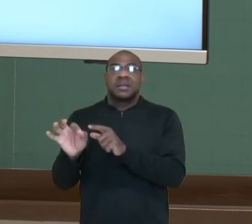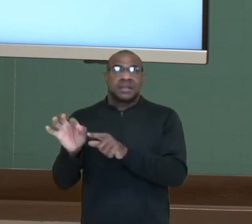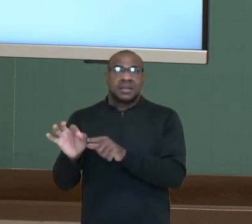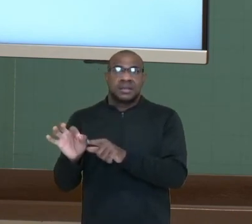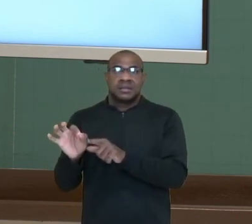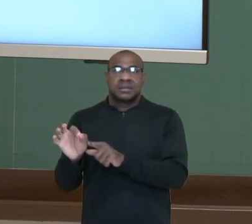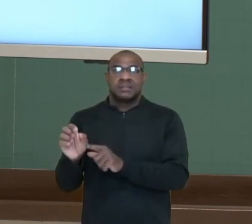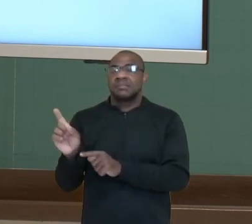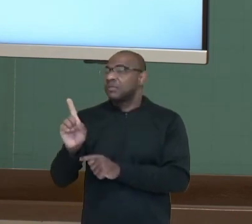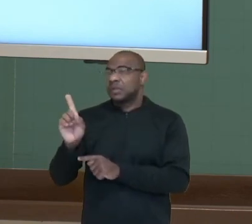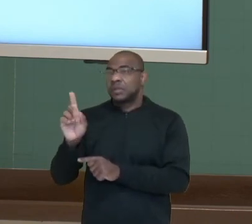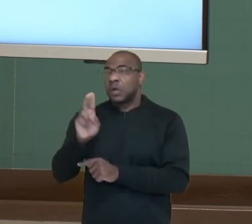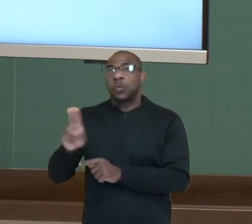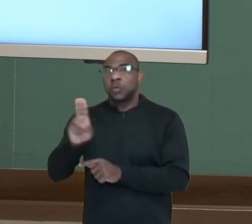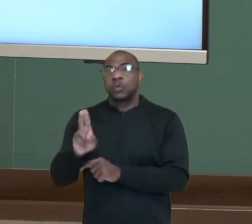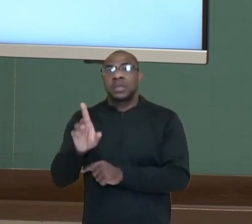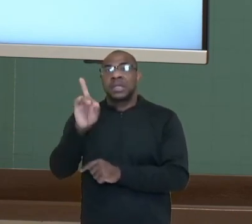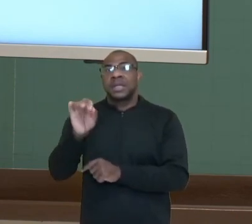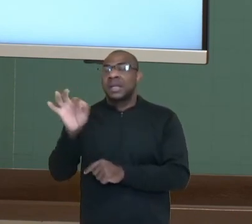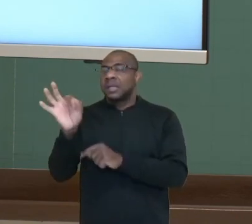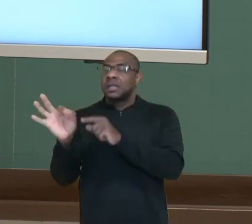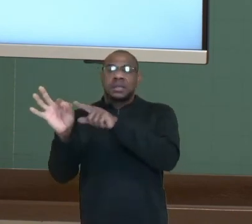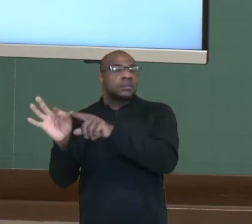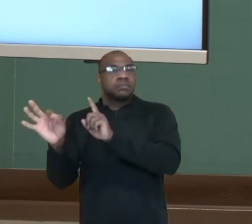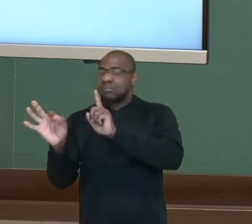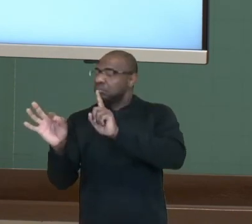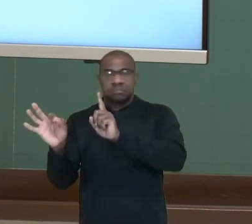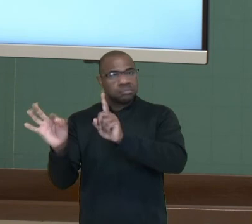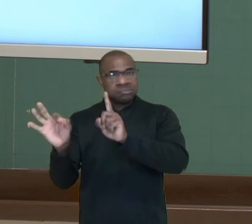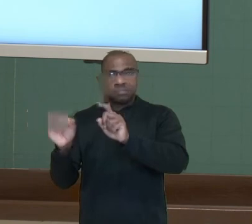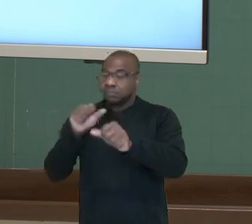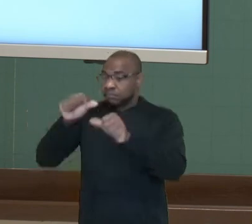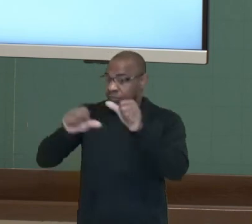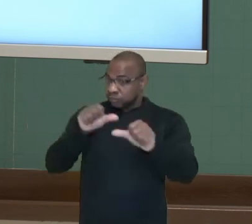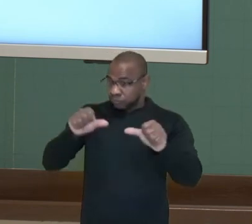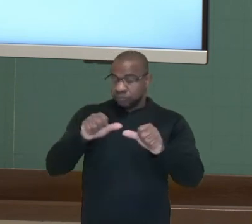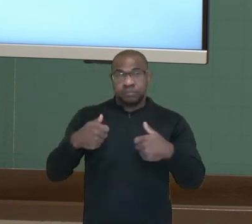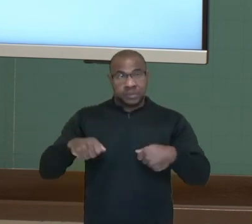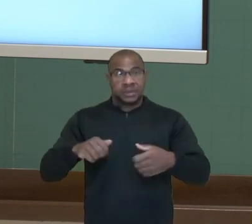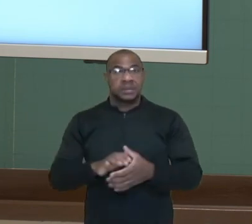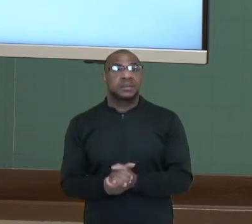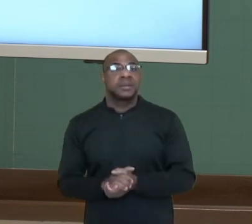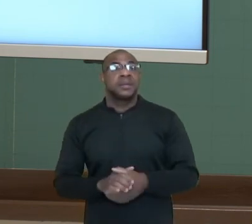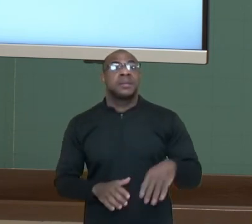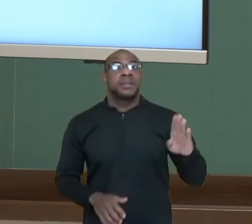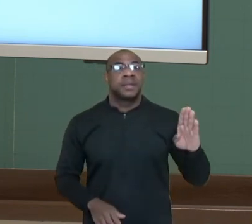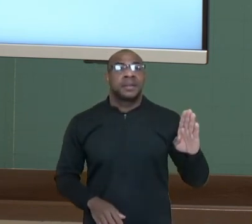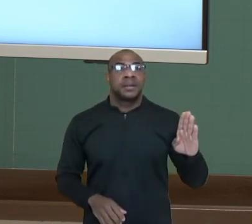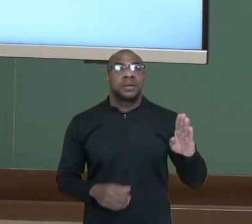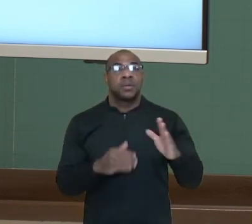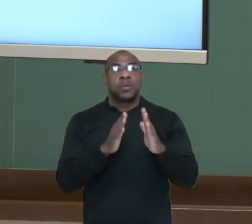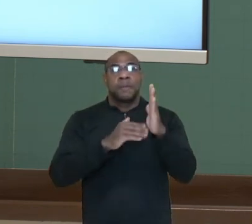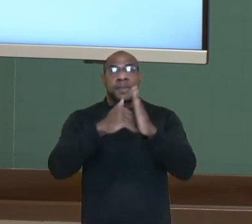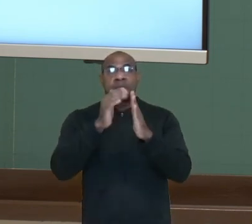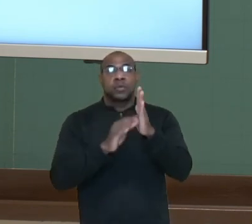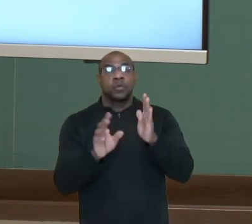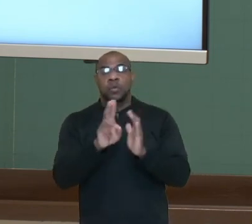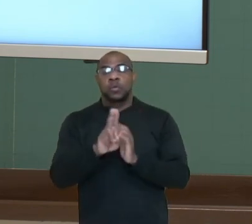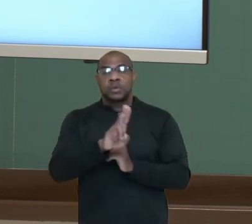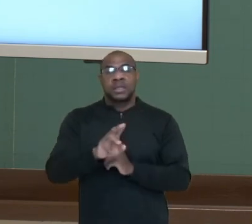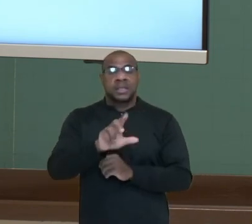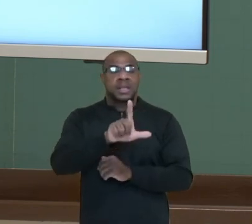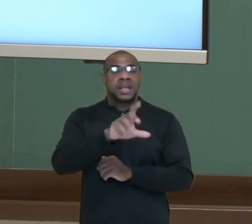da porcentagem aqui nessa forma de taxa, tá? Para fazer a conta. Letra B. Um pintor utiliza, em média,